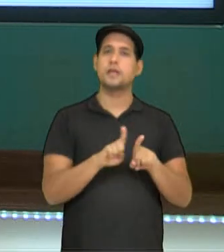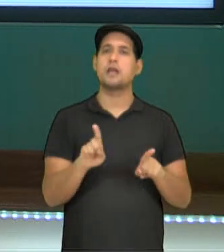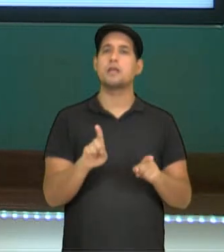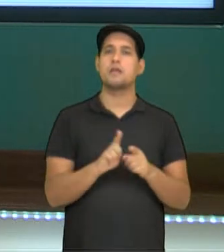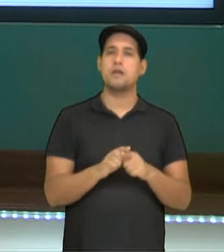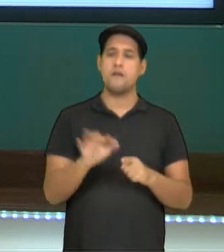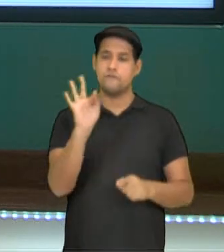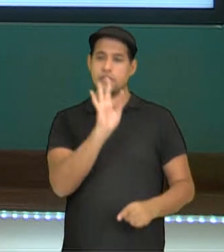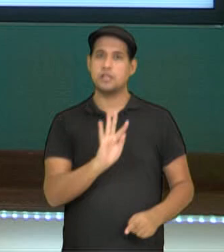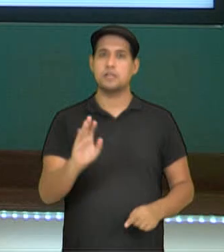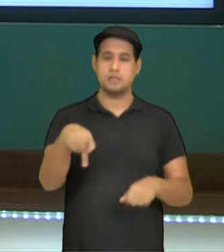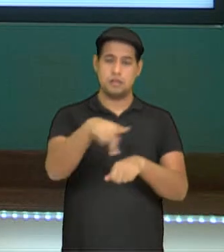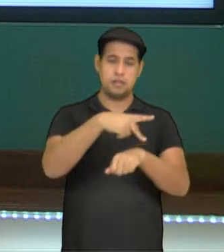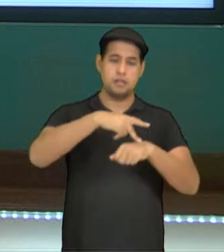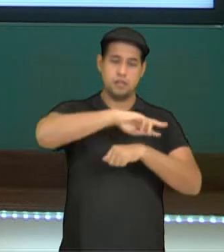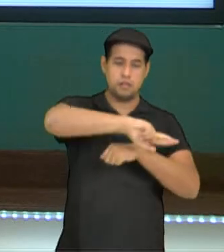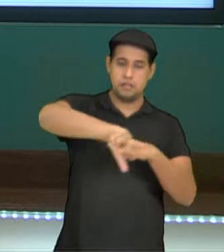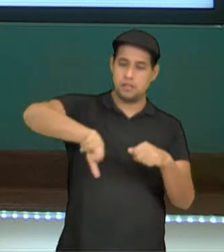internacionais. Tá?